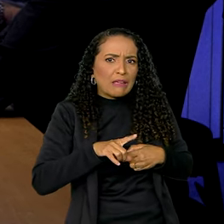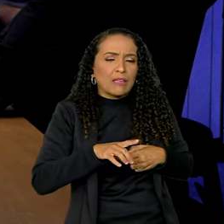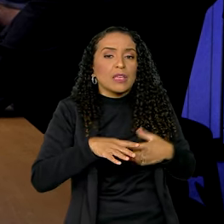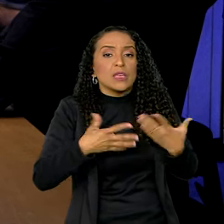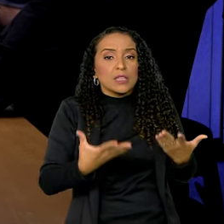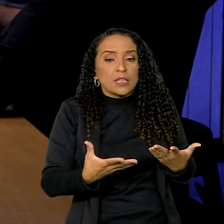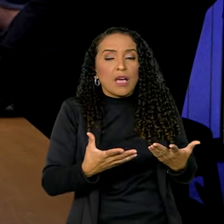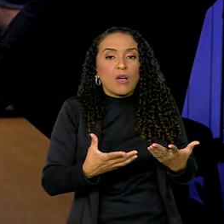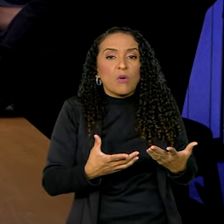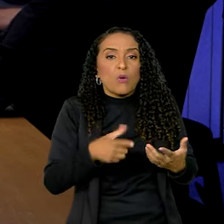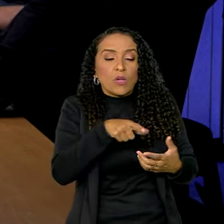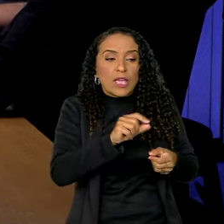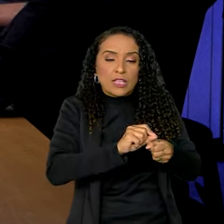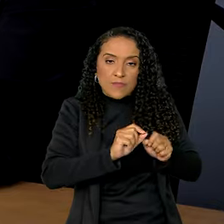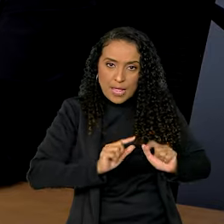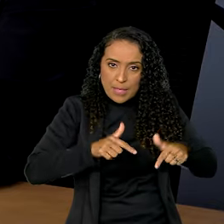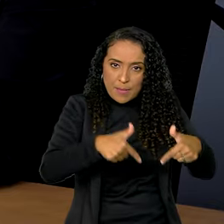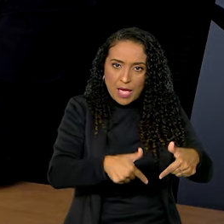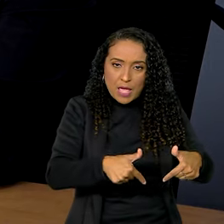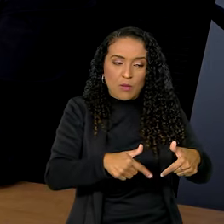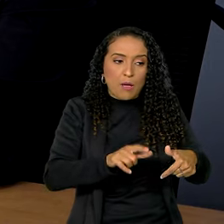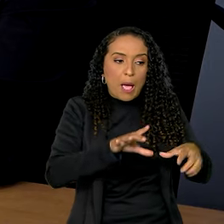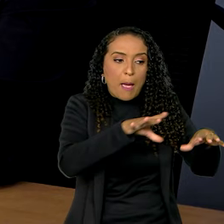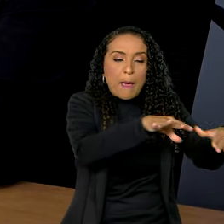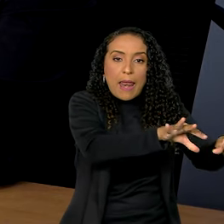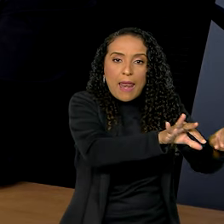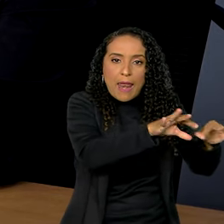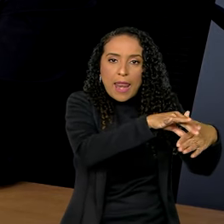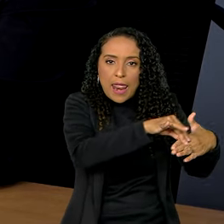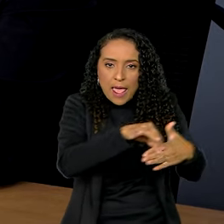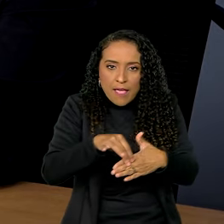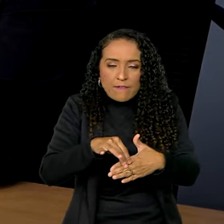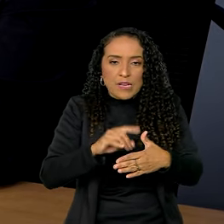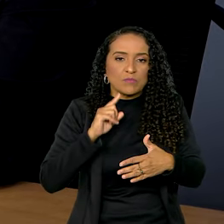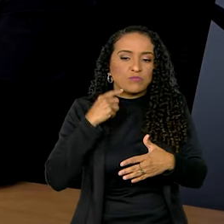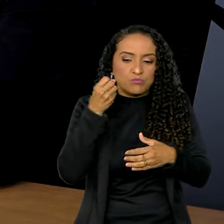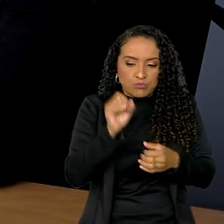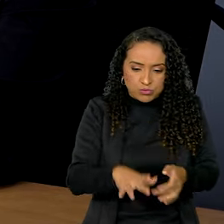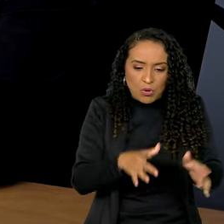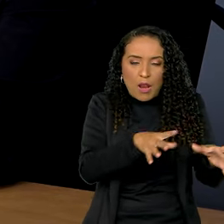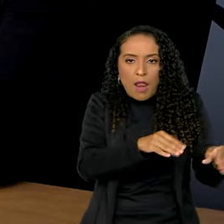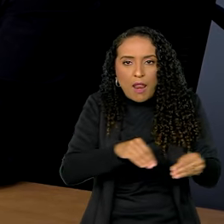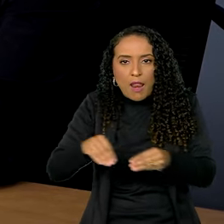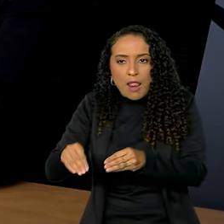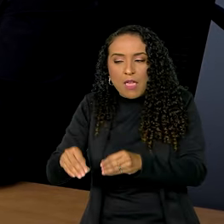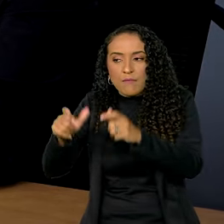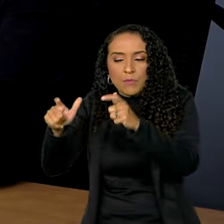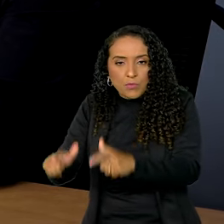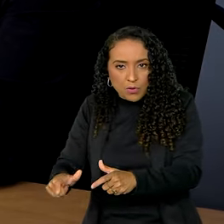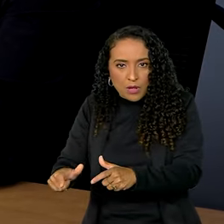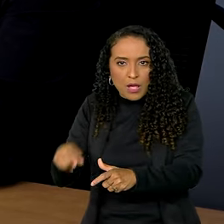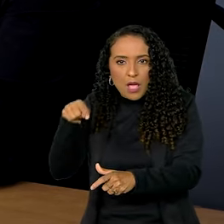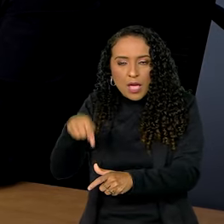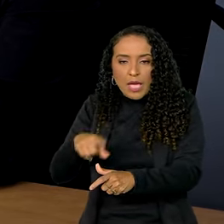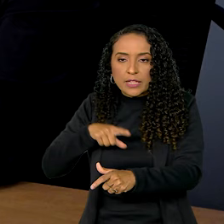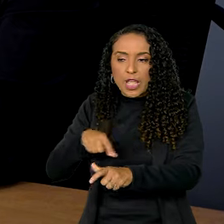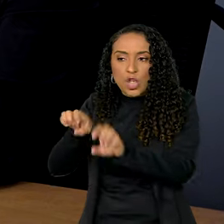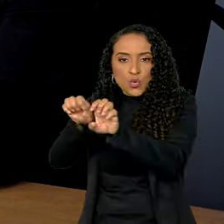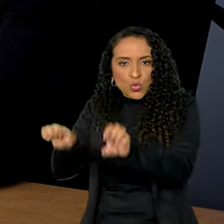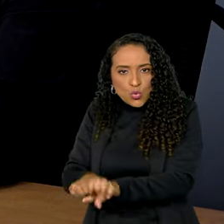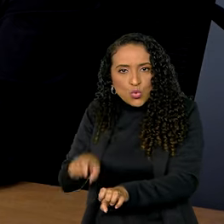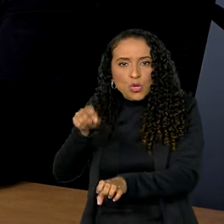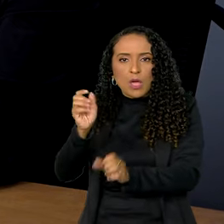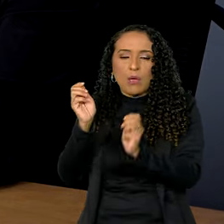tá vendo Então o que eles fazem eles levam resíduo para as áreas desembarque do Pescado onde né Tem uma